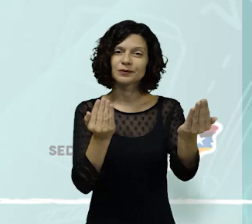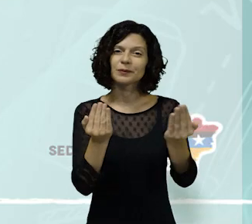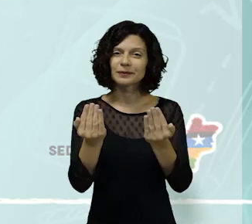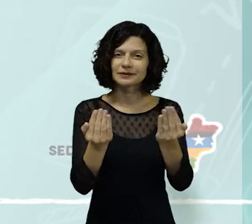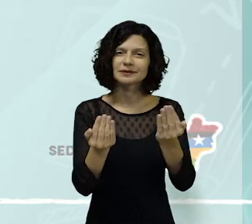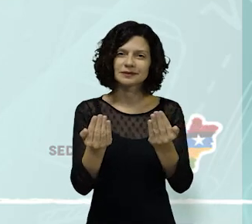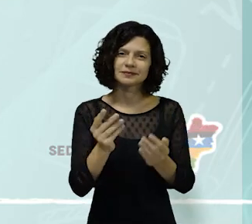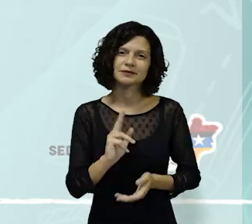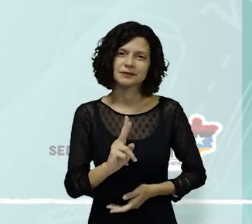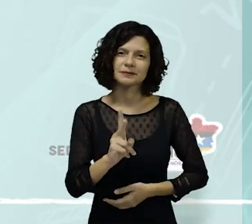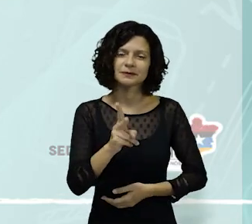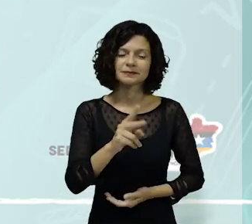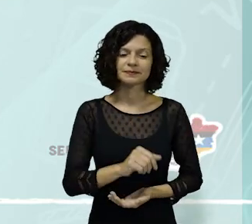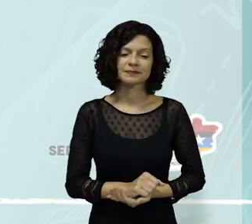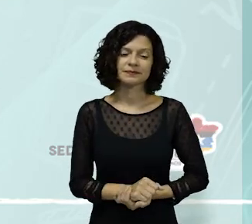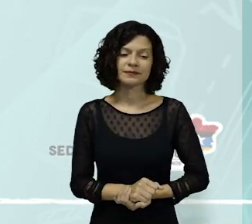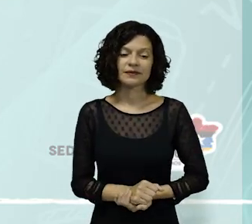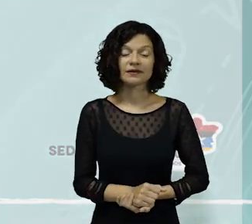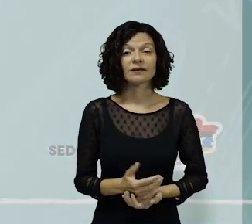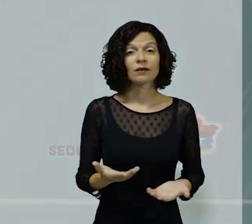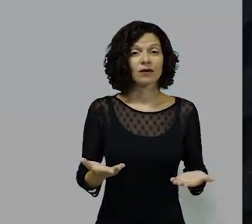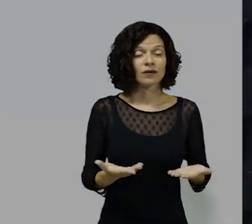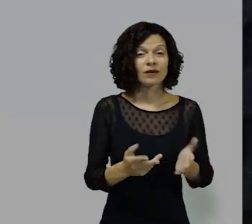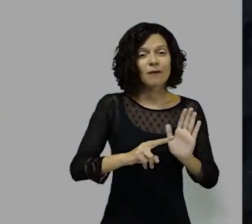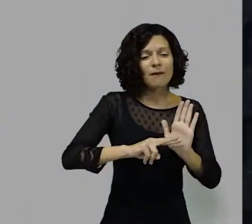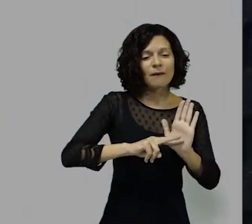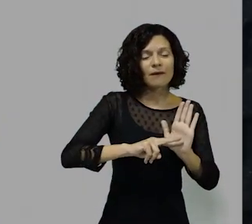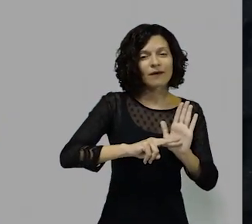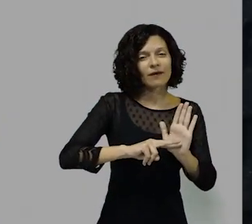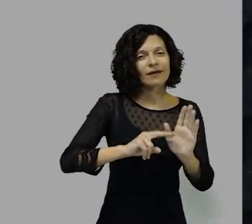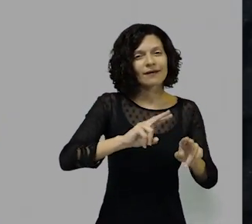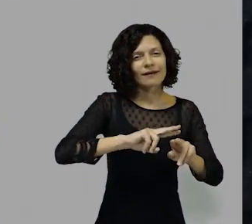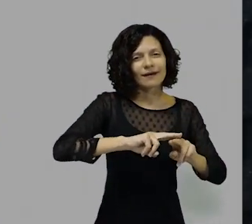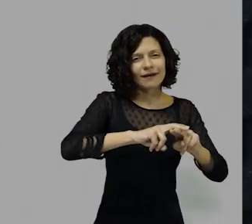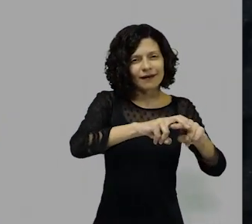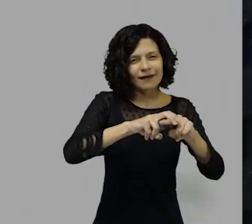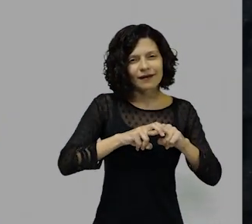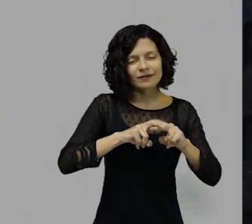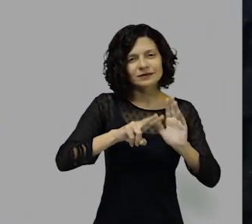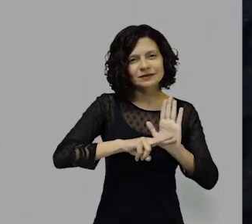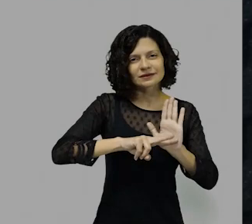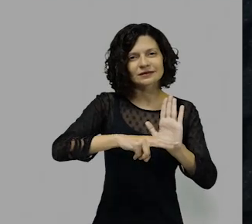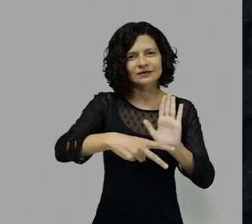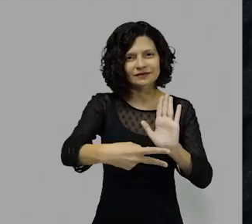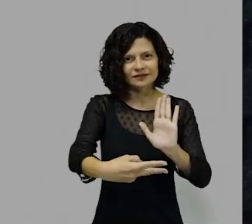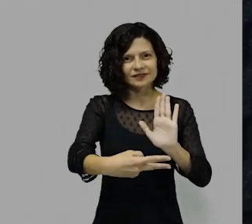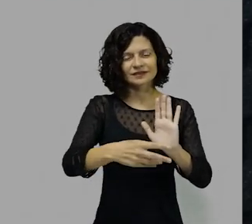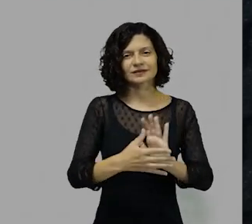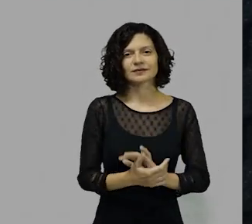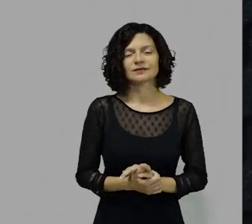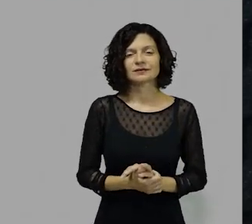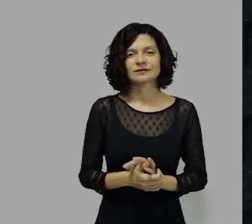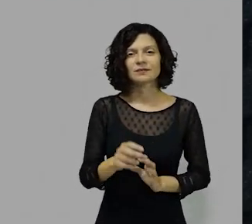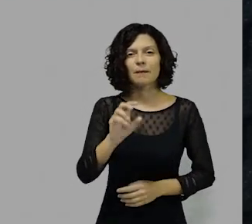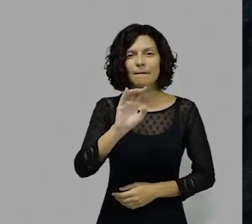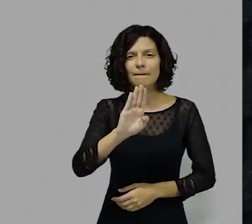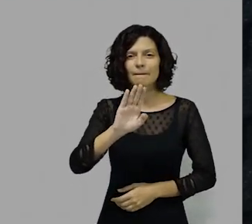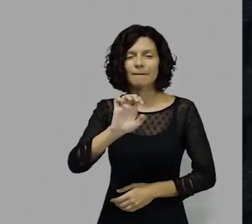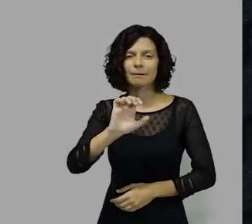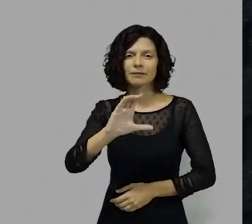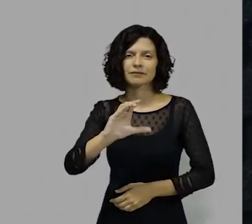efeito. Because, o porquê junto, é o porquê que explica, que dá a resposta. Therefore ou